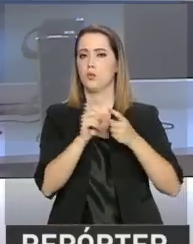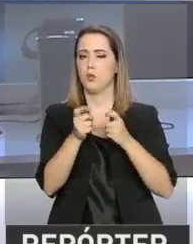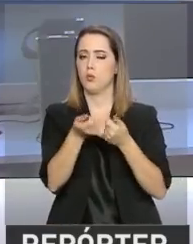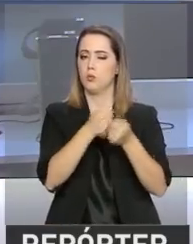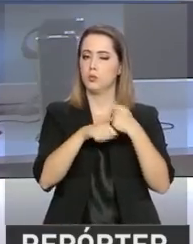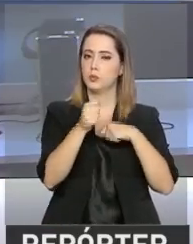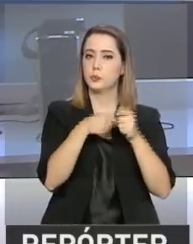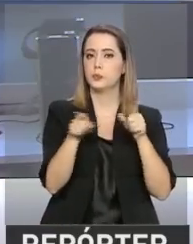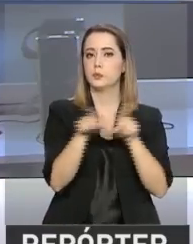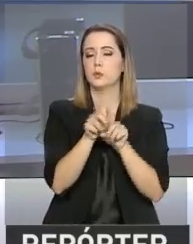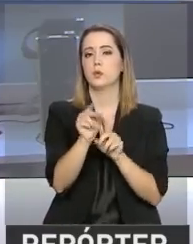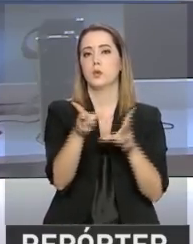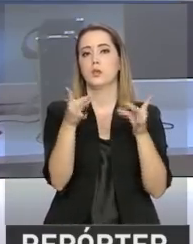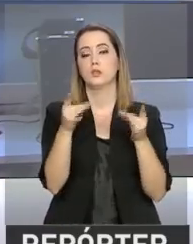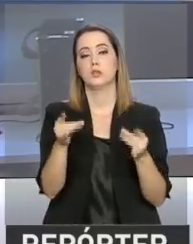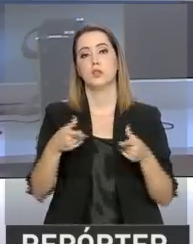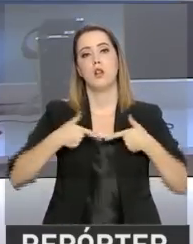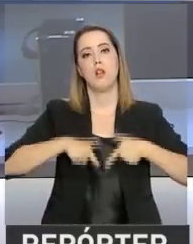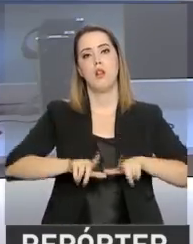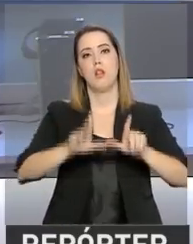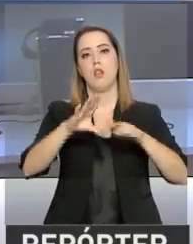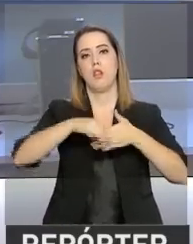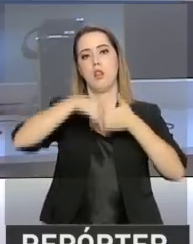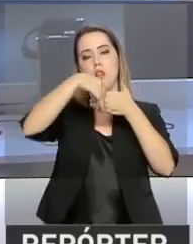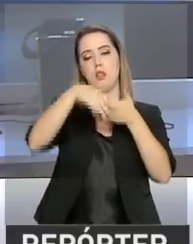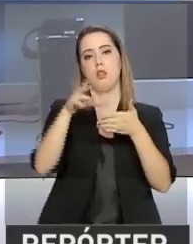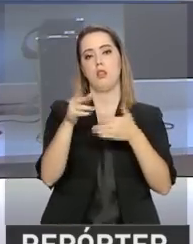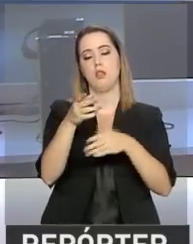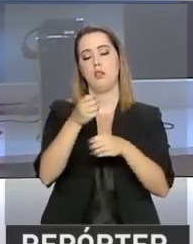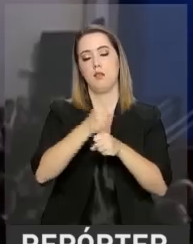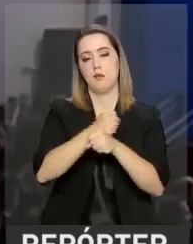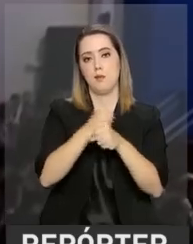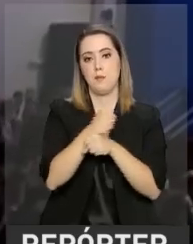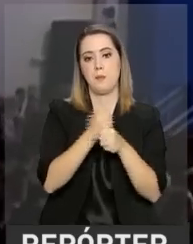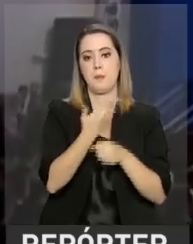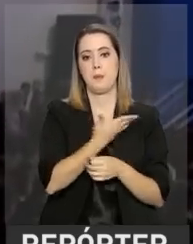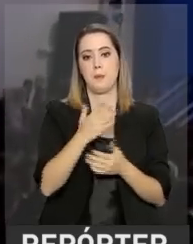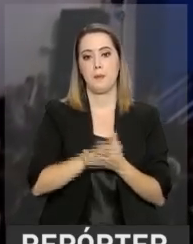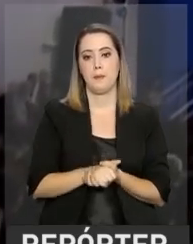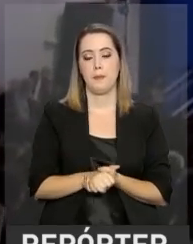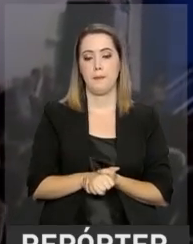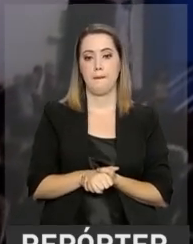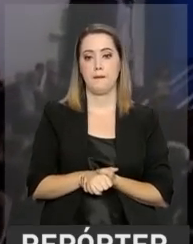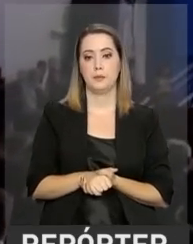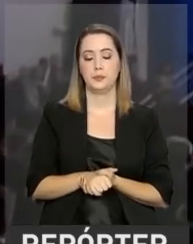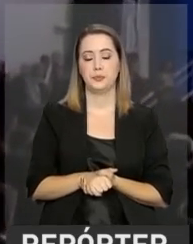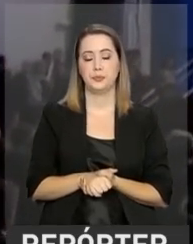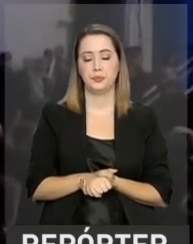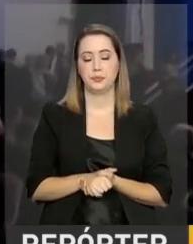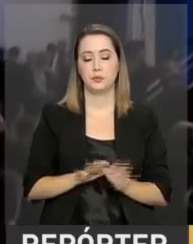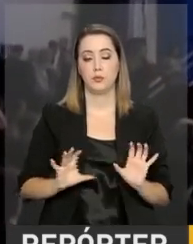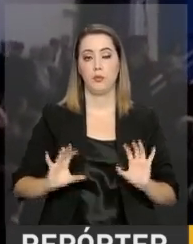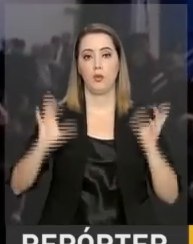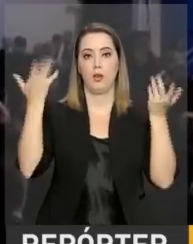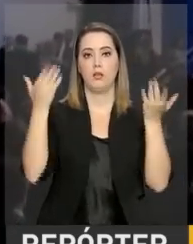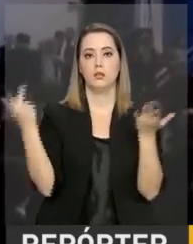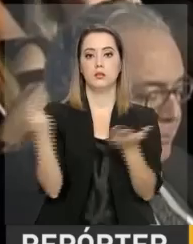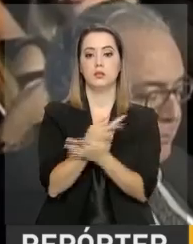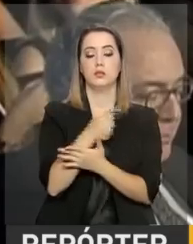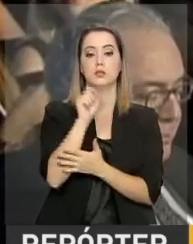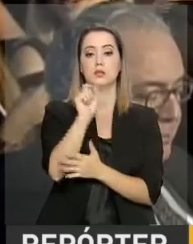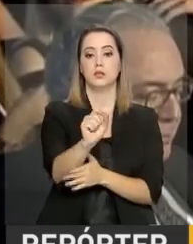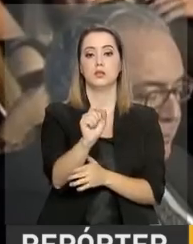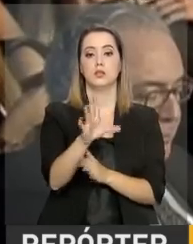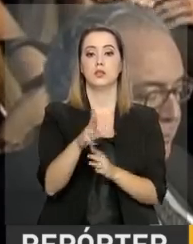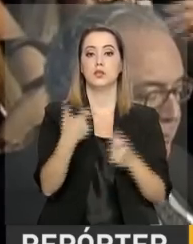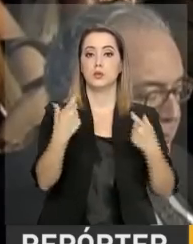também a importância das medidas para a retomada do crescimento. A cerimônia aconteceu no Palácio dos Bandeirantes,